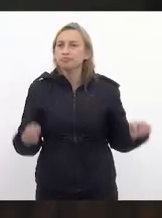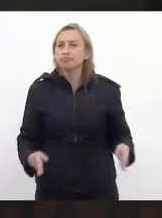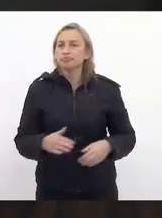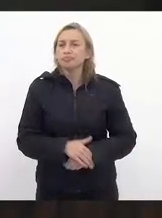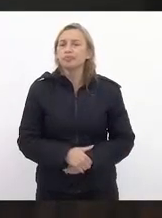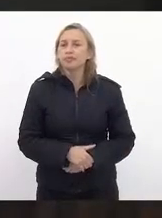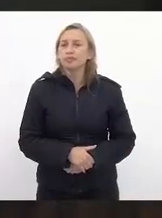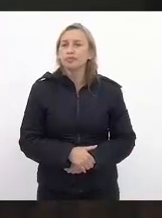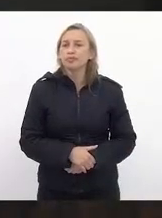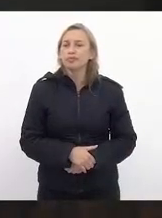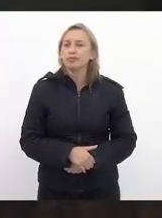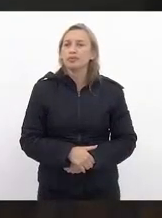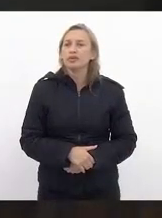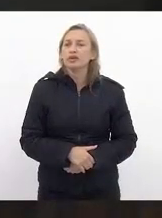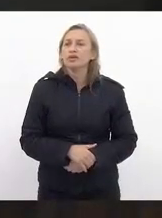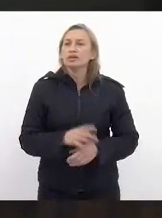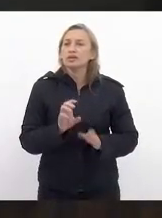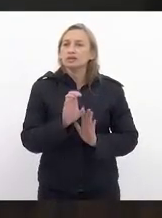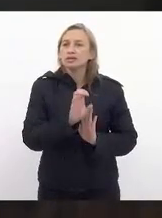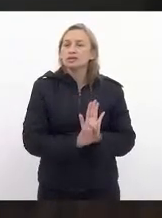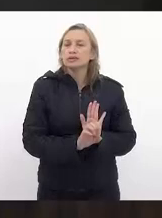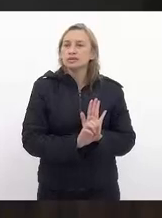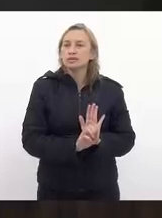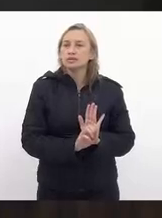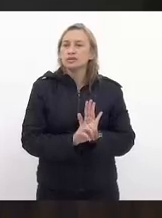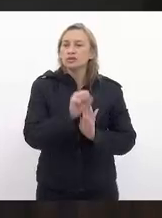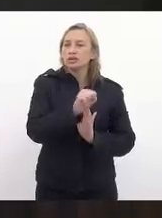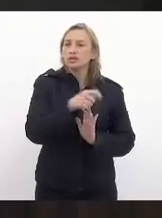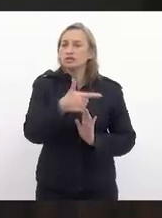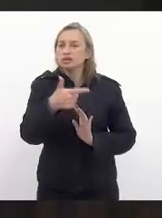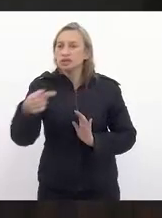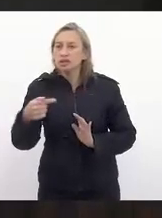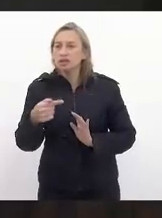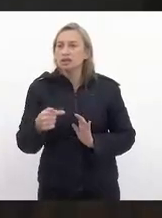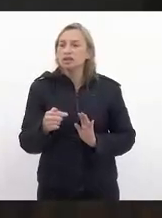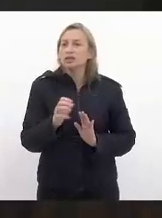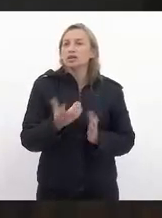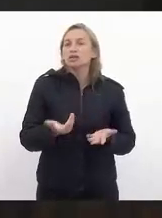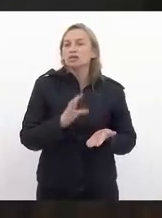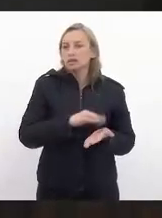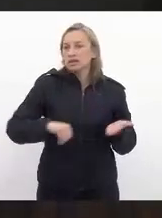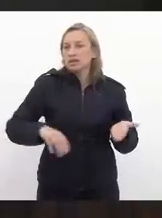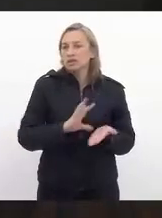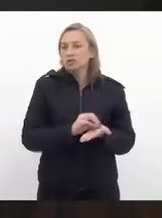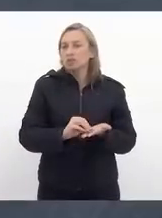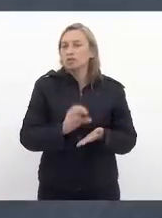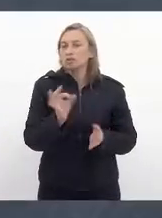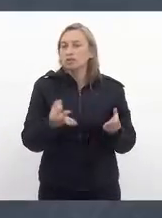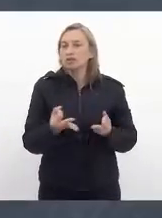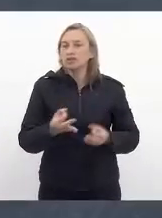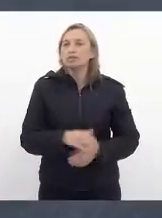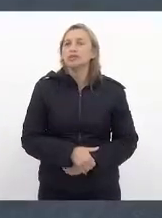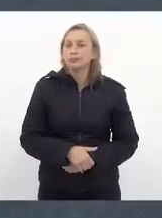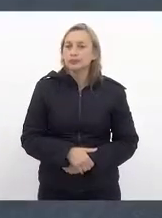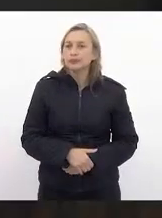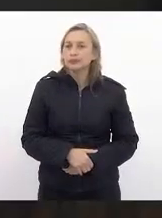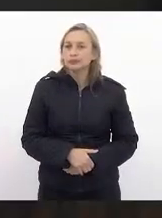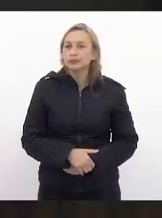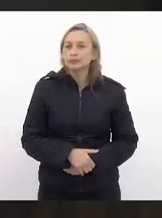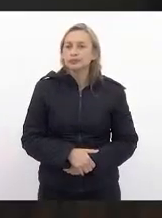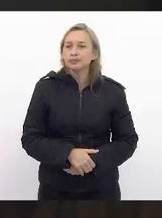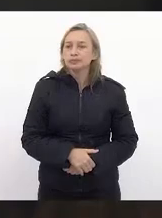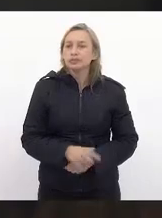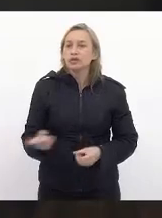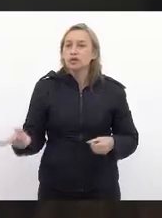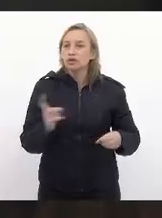foi postou emenda nesse projeto 827 então ele vai sair de volta ele sai de pauta